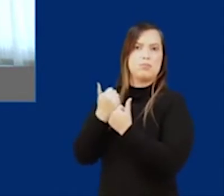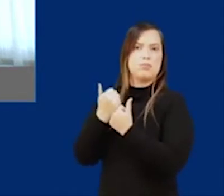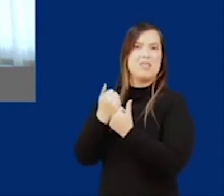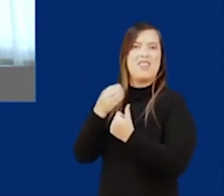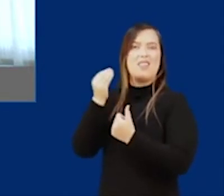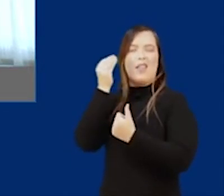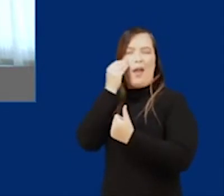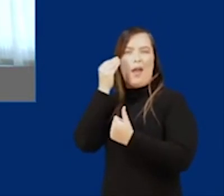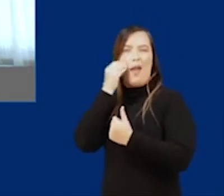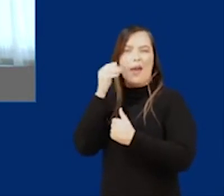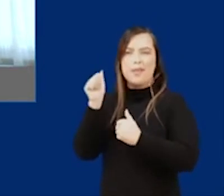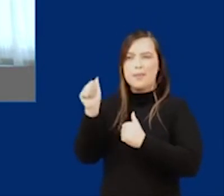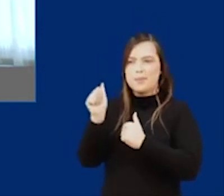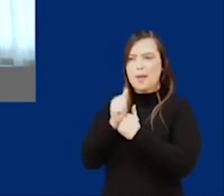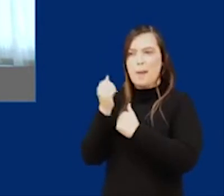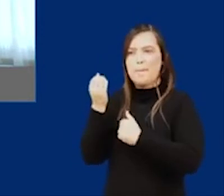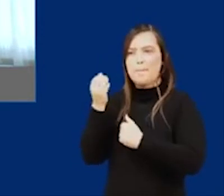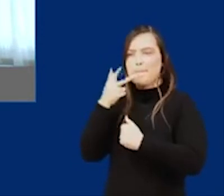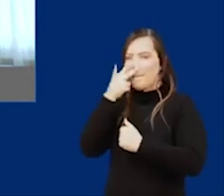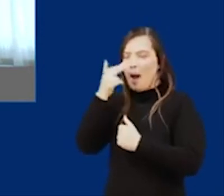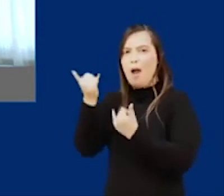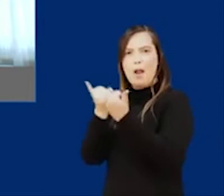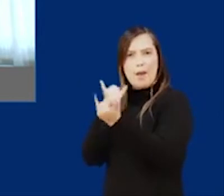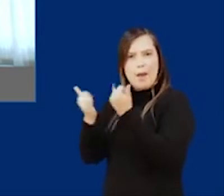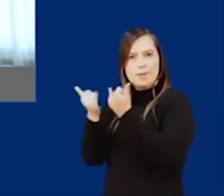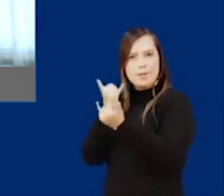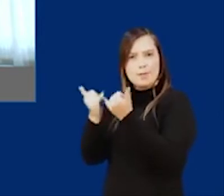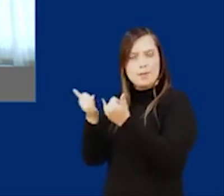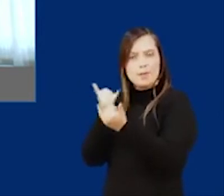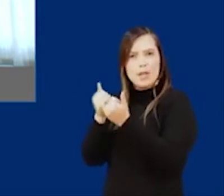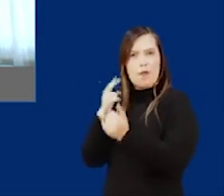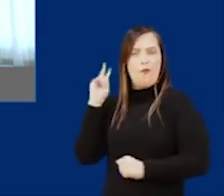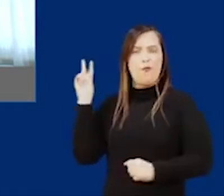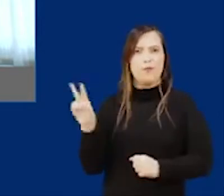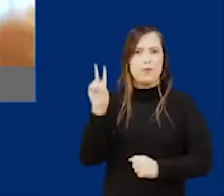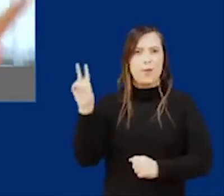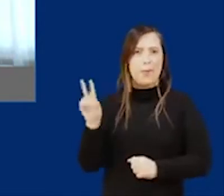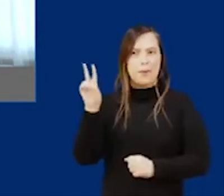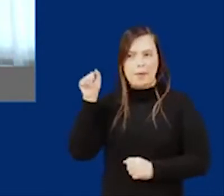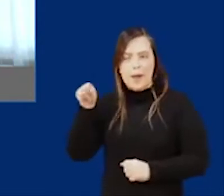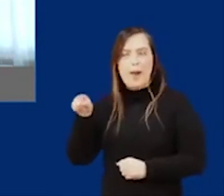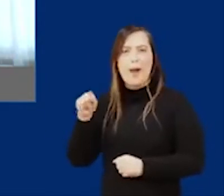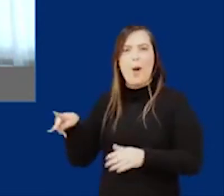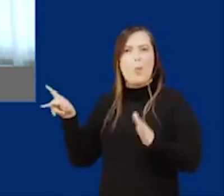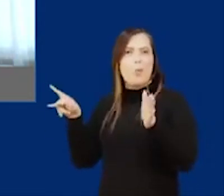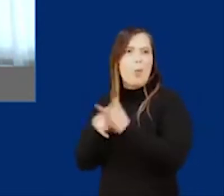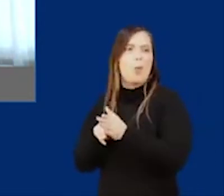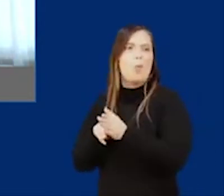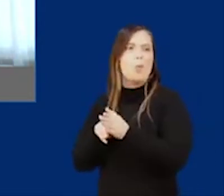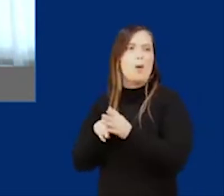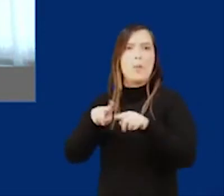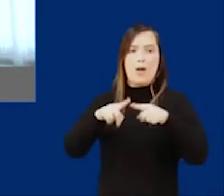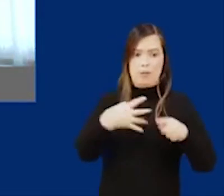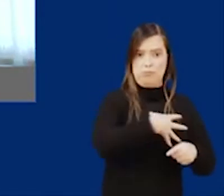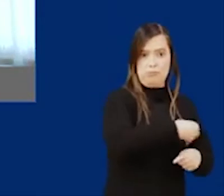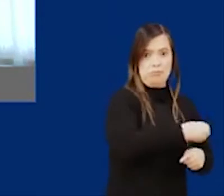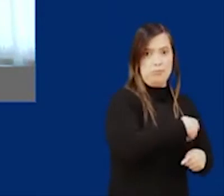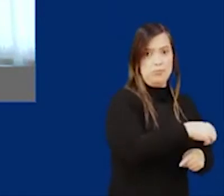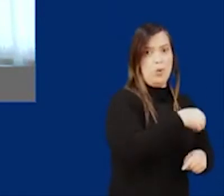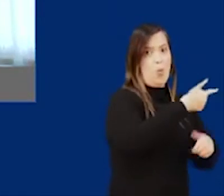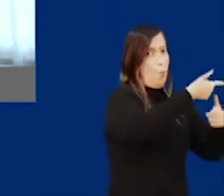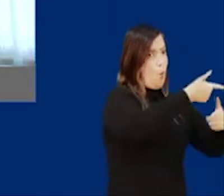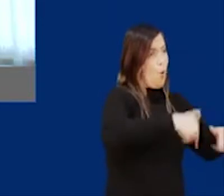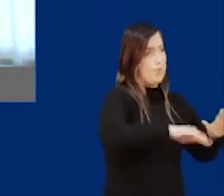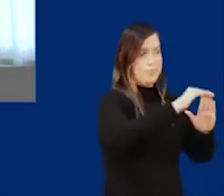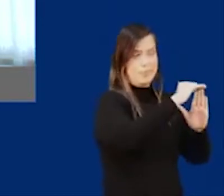aproximar da composição de nutrientes, mas ela não tem um montão de outras coisas que o leite tem, que tem a ver com